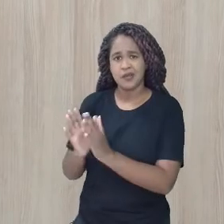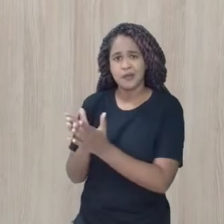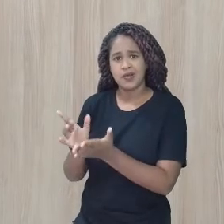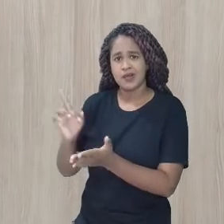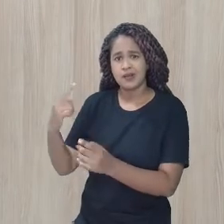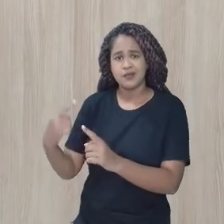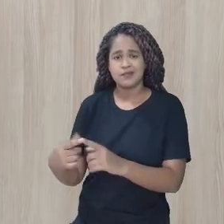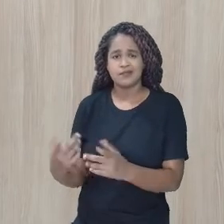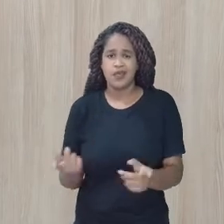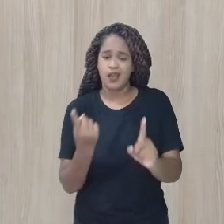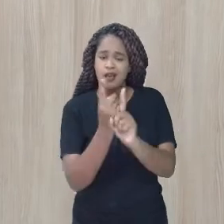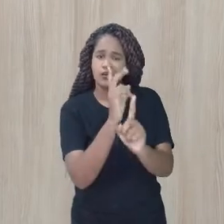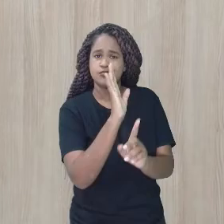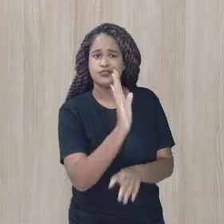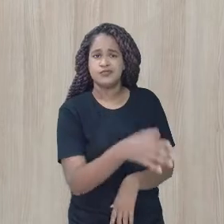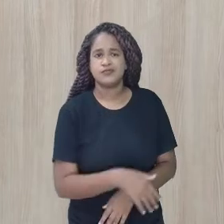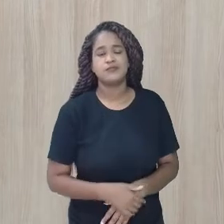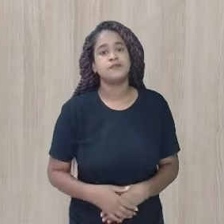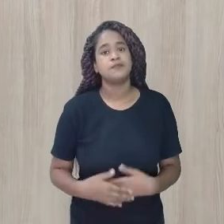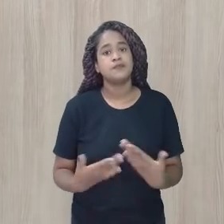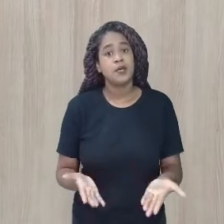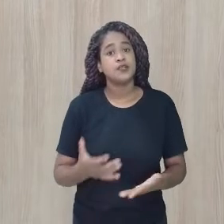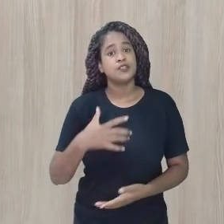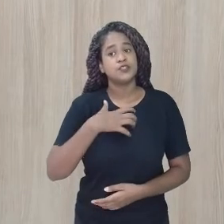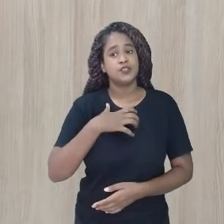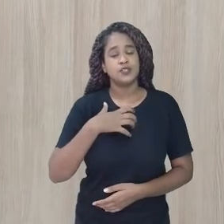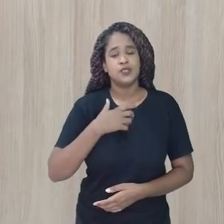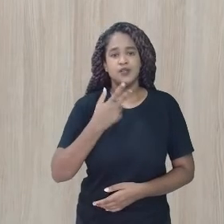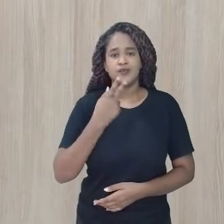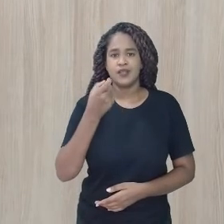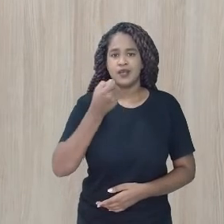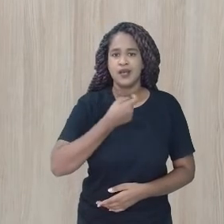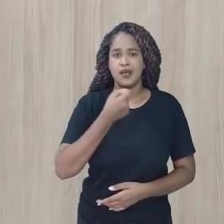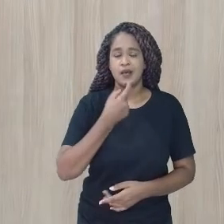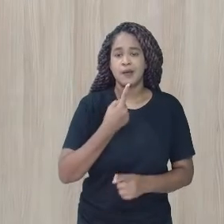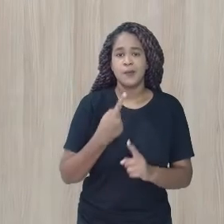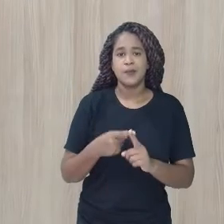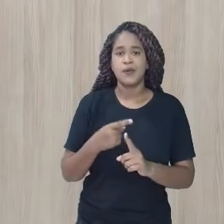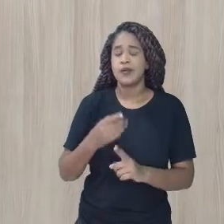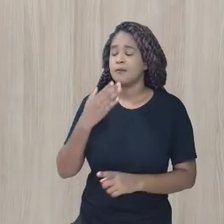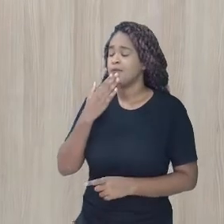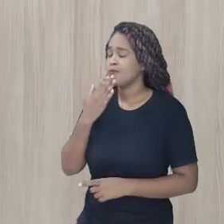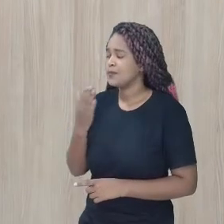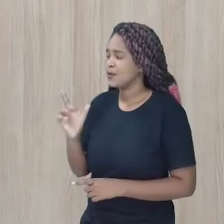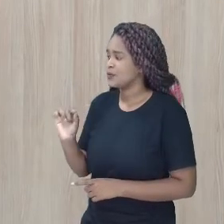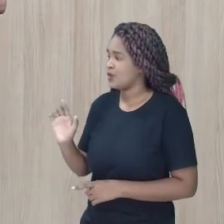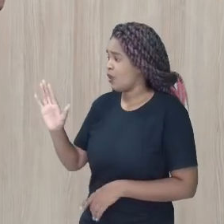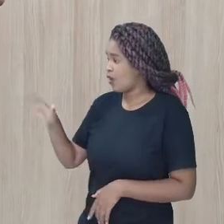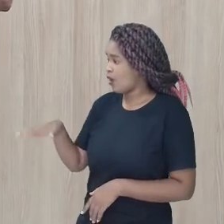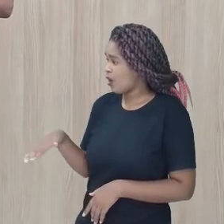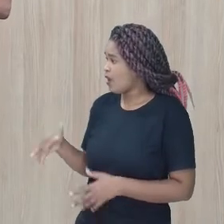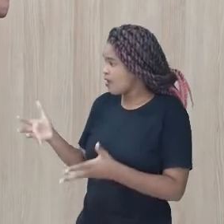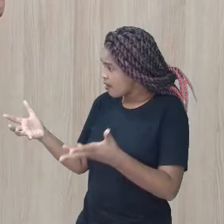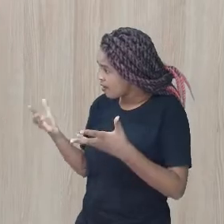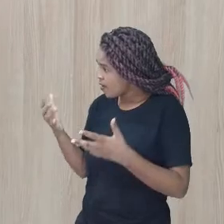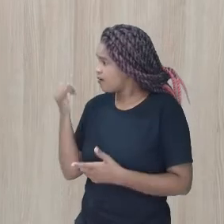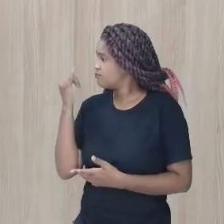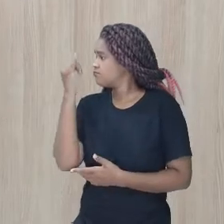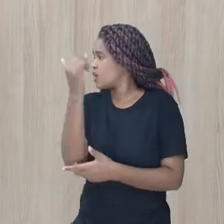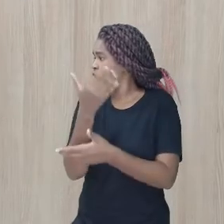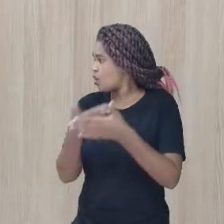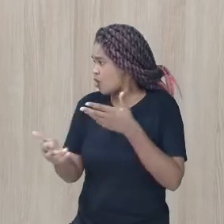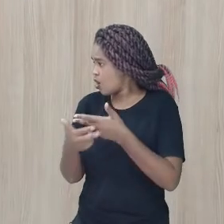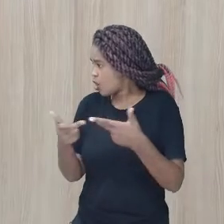temos. Mas a forma que ele fala se torna engraçado, não é? Porque ele aí pede para que o padre mande algum recado